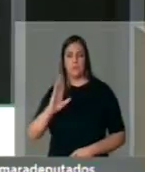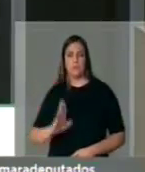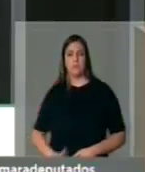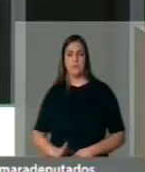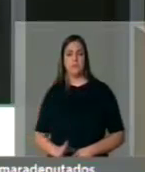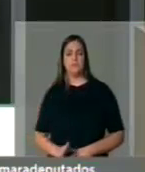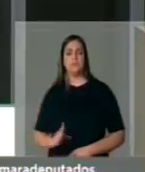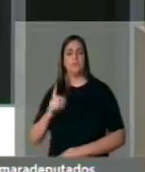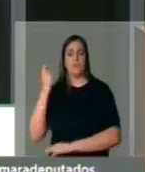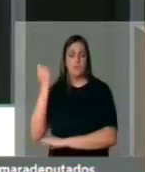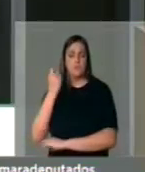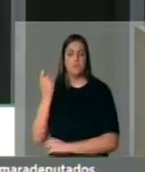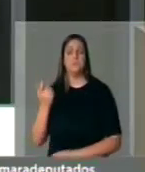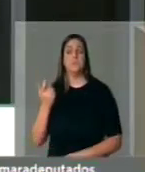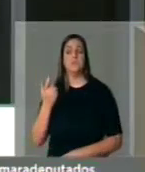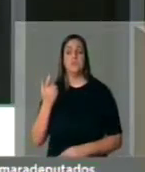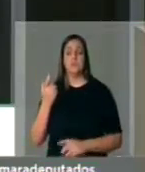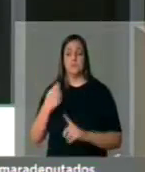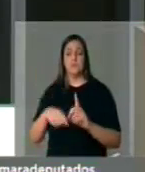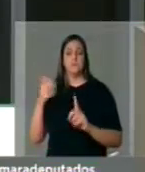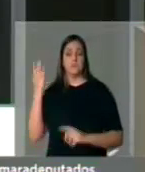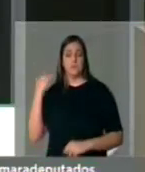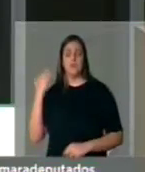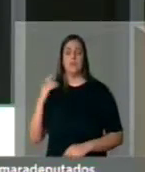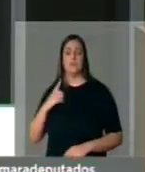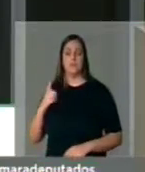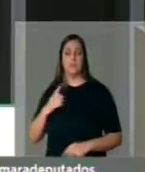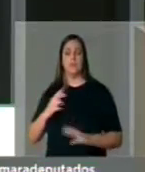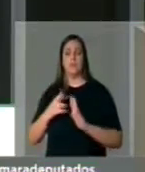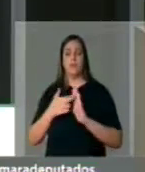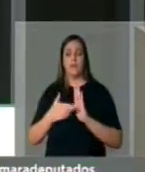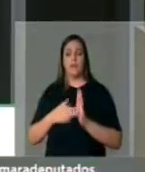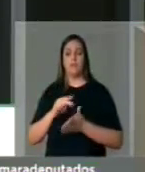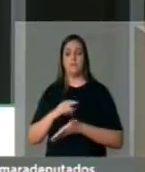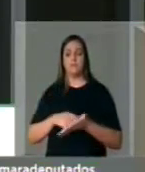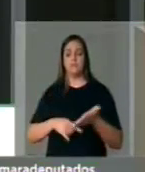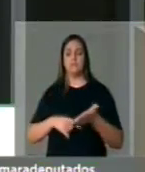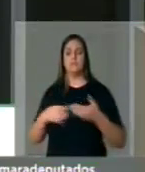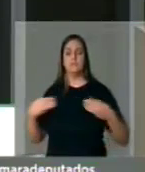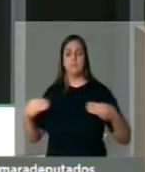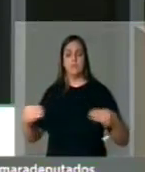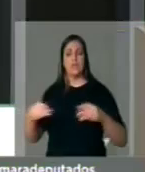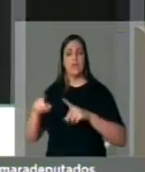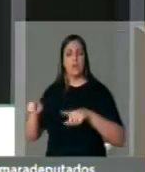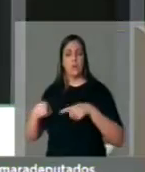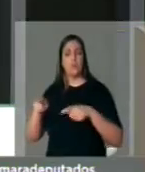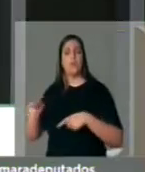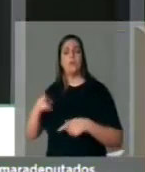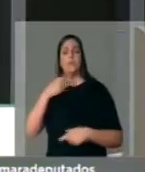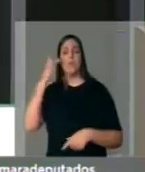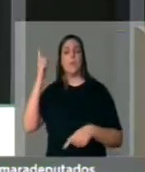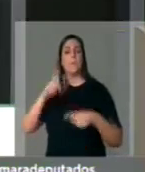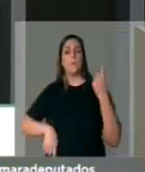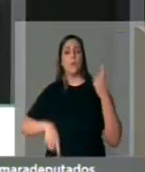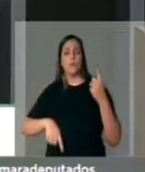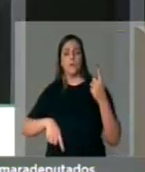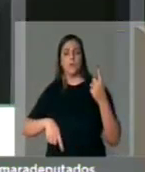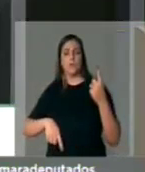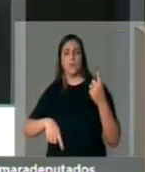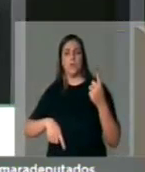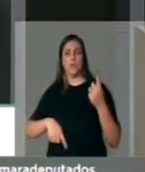E tivemos na semana passada uma instrução normativa editada pelo Ministério da Agricultura que proíbe reidratar